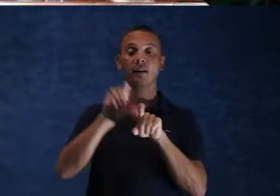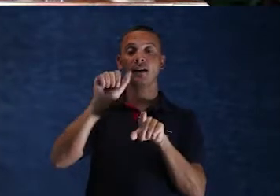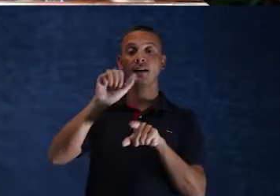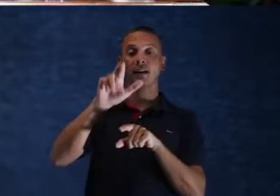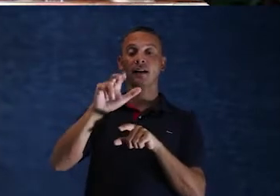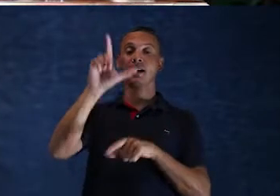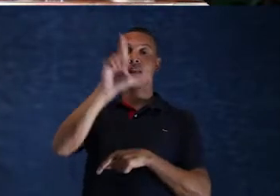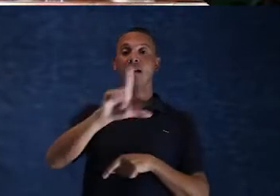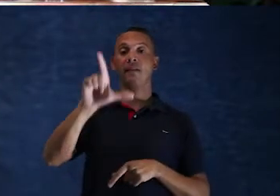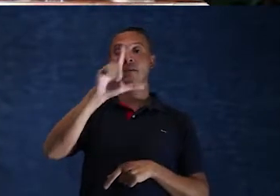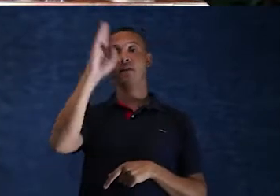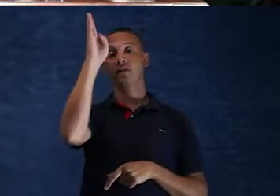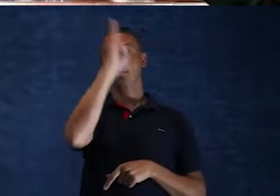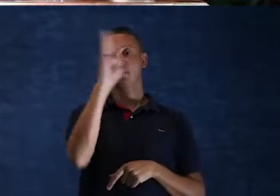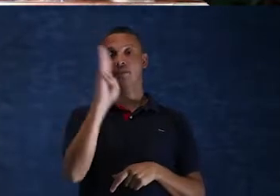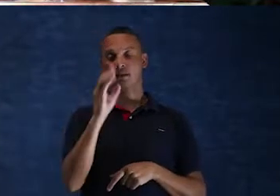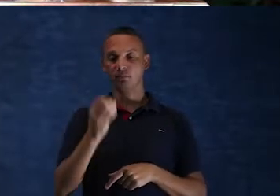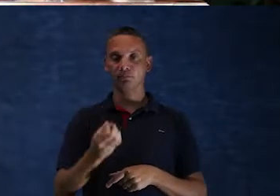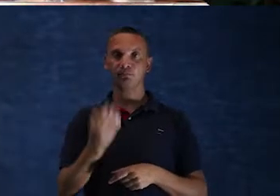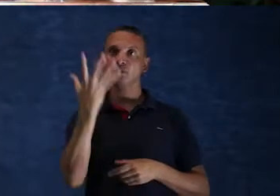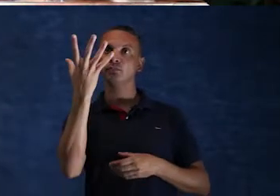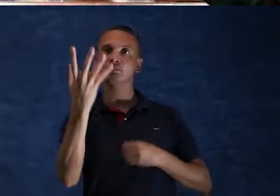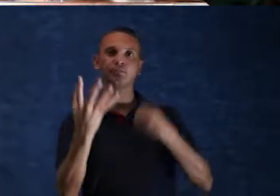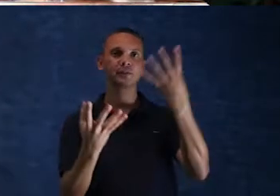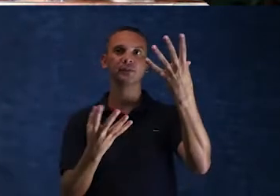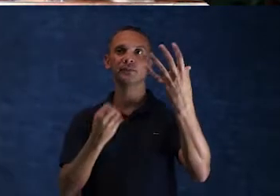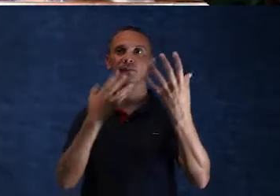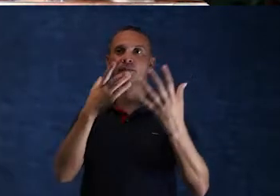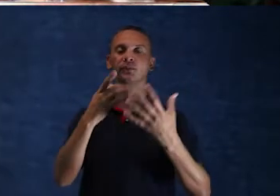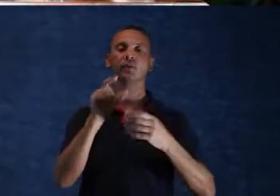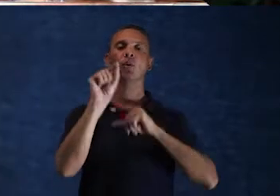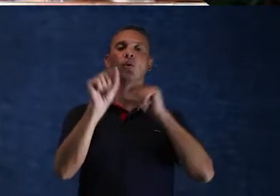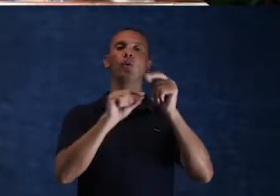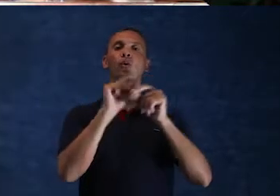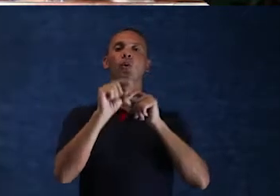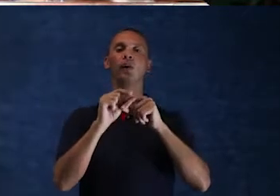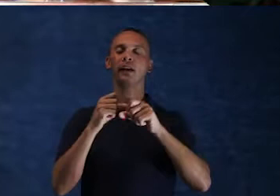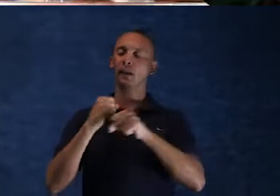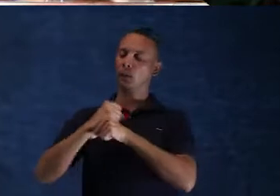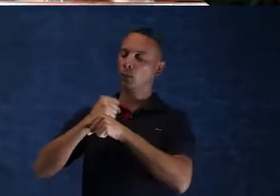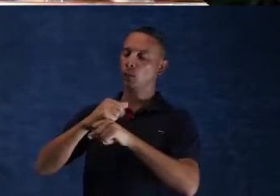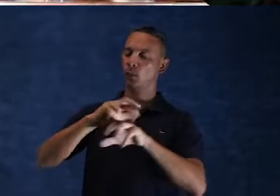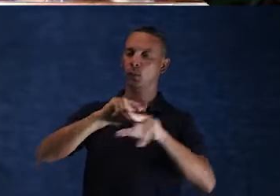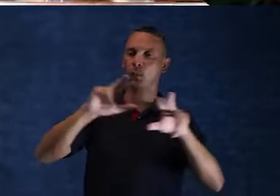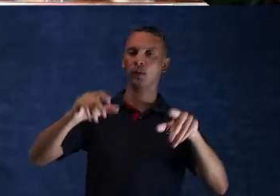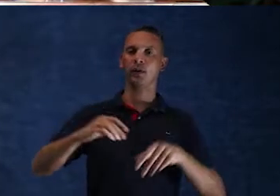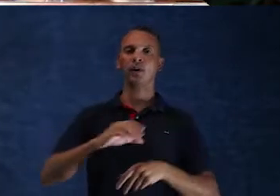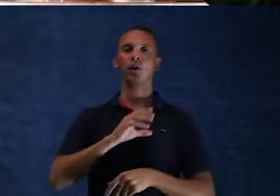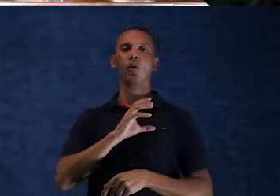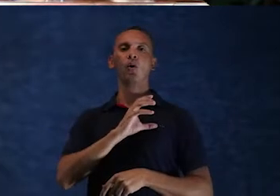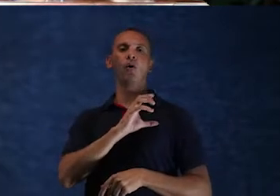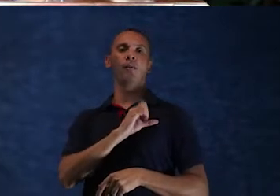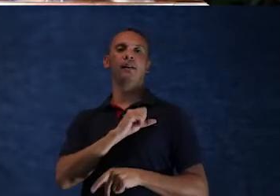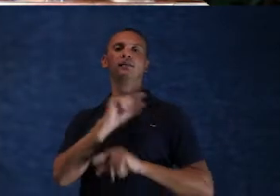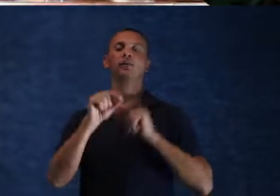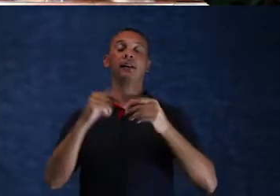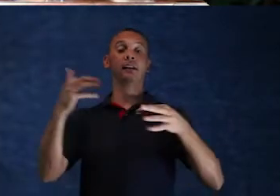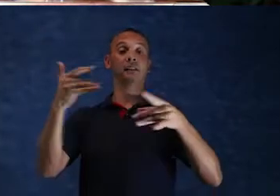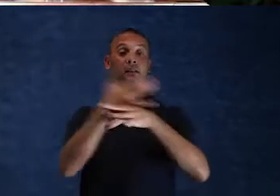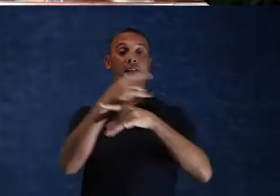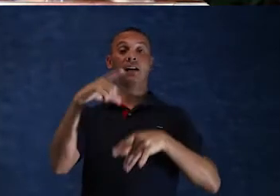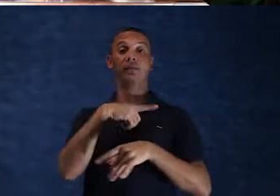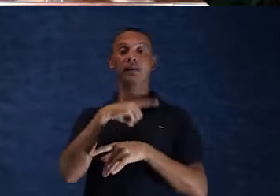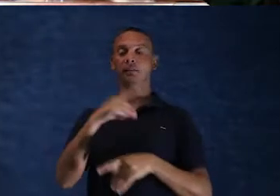literatura brasileira vem produzindo, ao longo das últimas décadas, um sem número de romances em que as cidades são cenários de